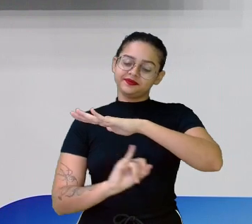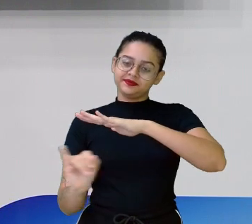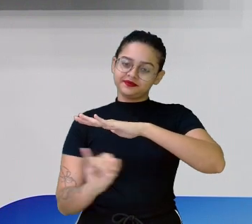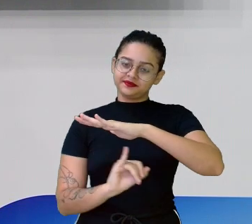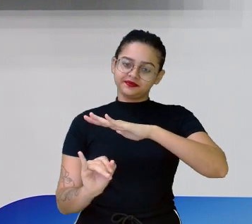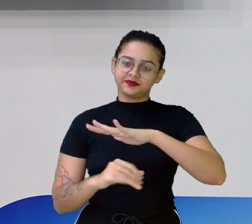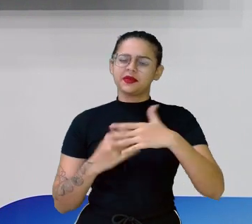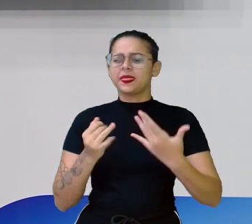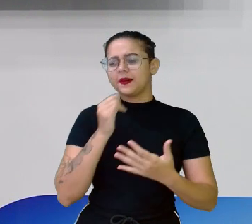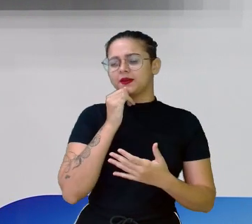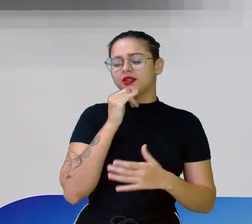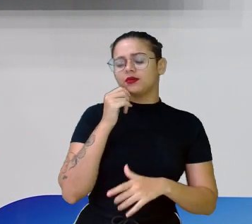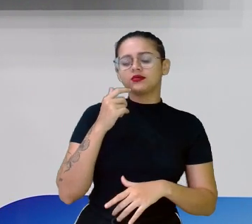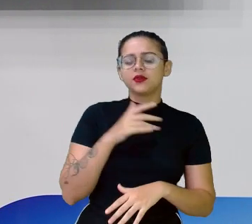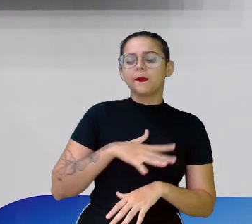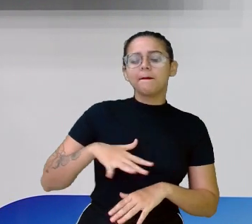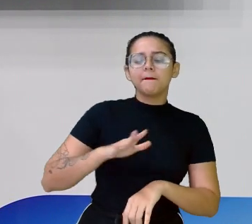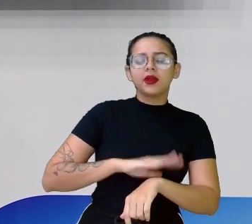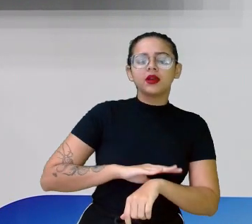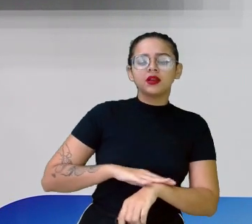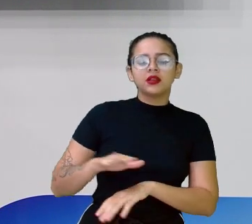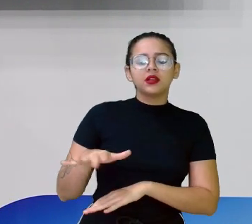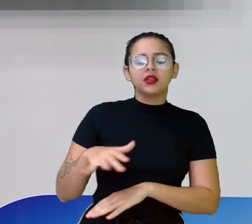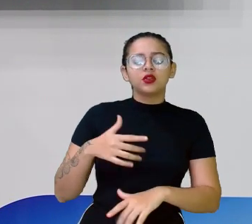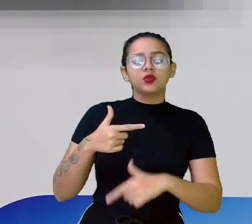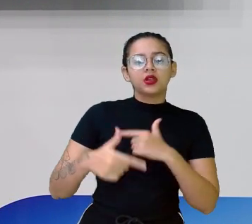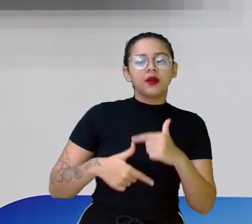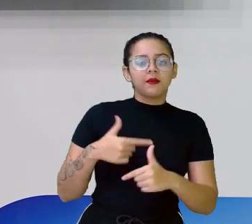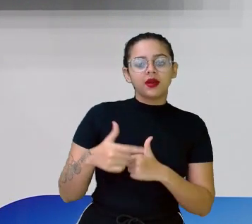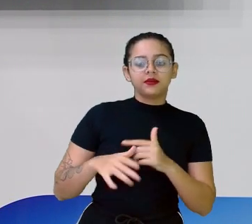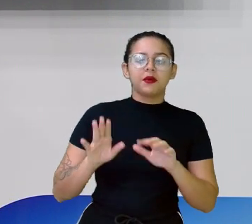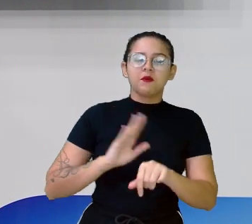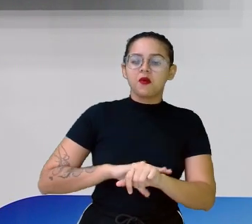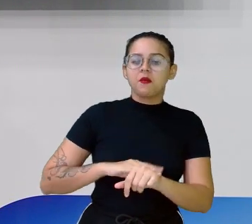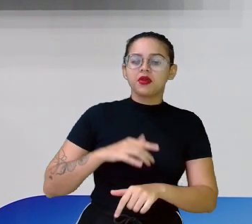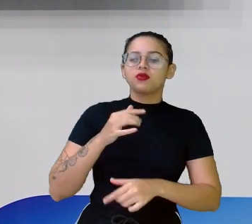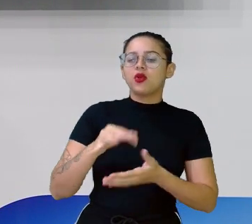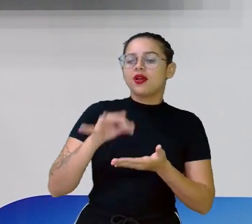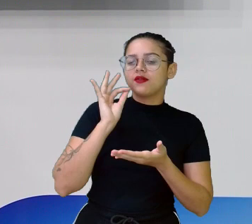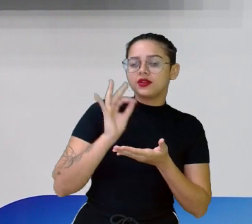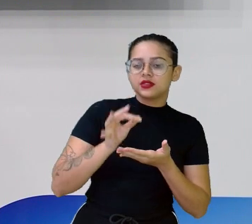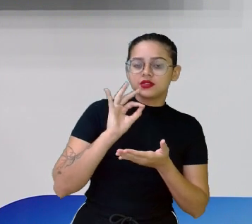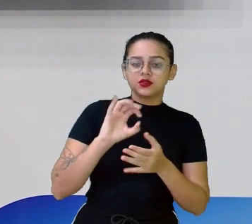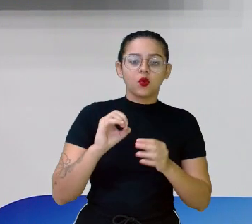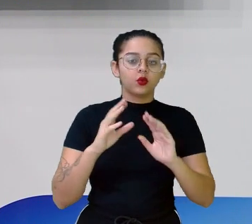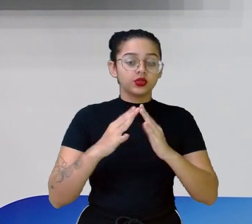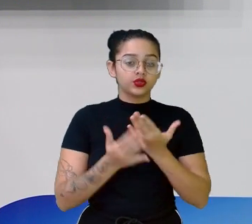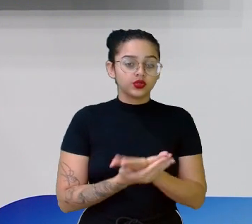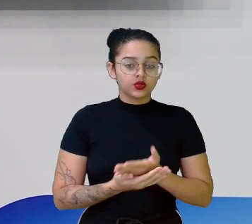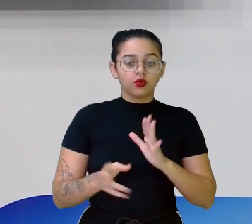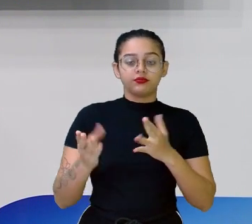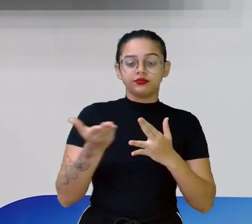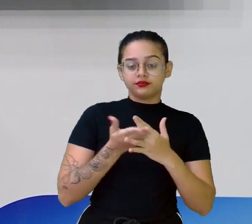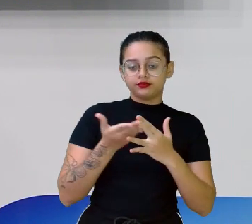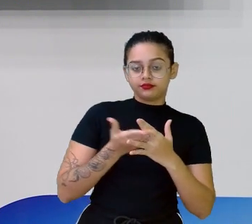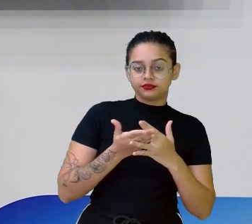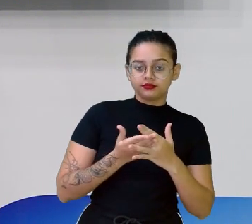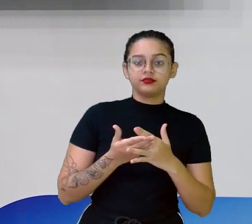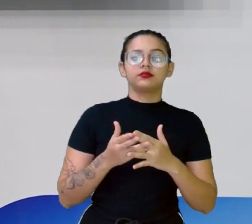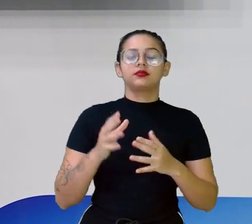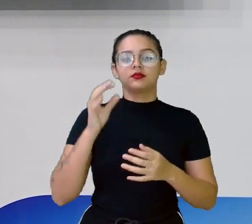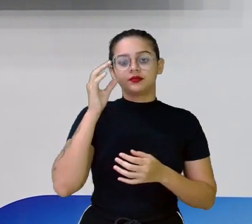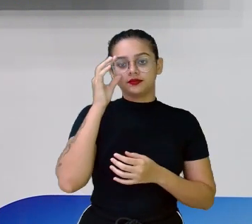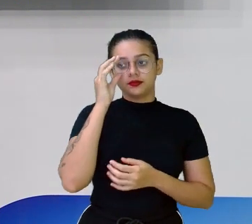ambiente de trabalho, mas é naquele momento do intervalo, momento do cafezinho, se for aí na escola, momento do intervalo, do recreio, quem sabe na entrada